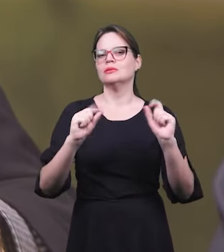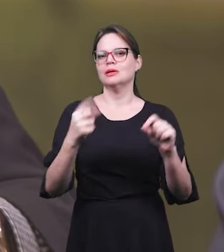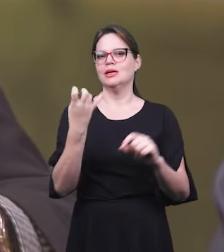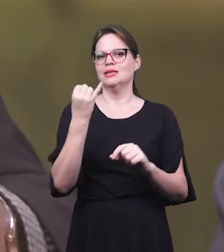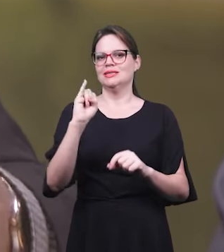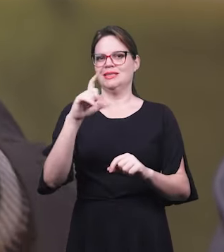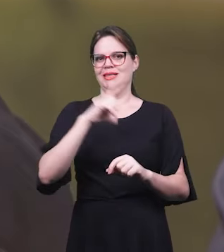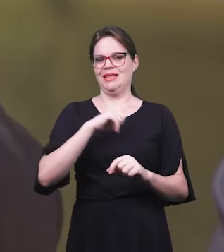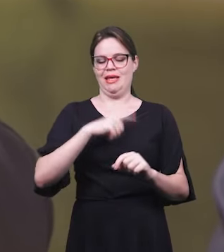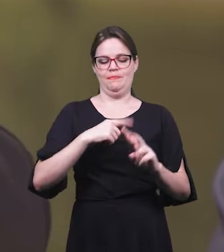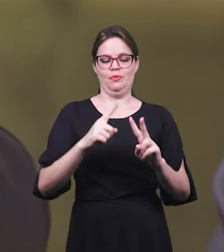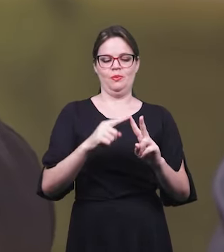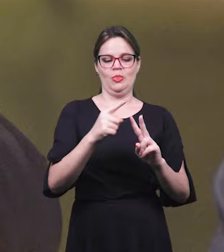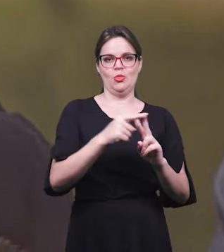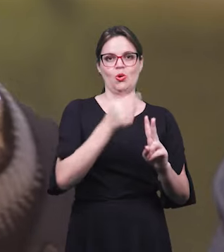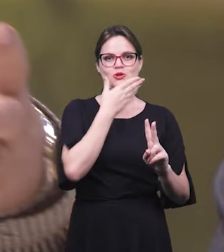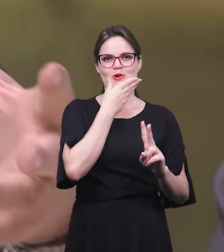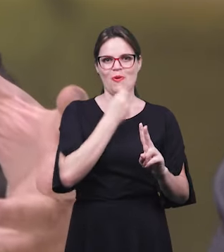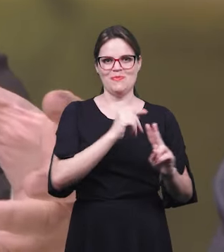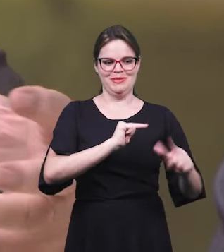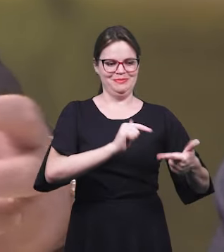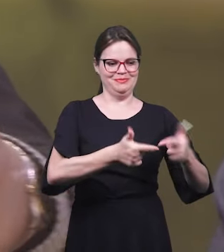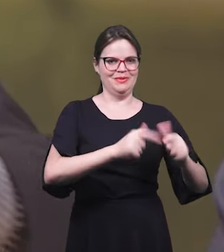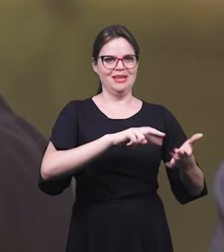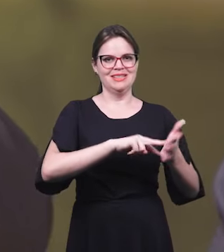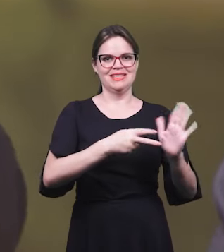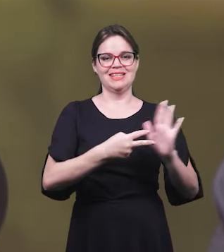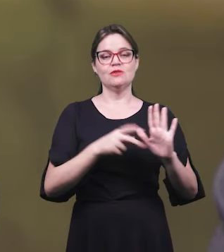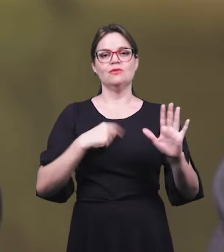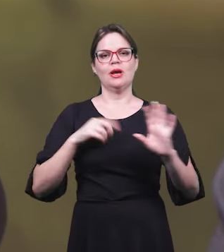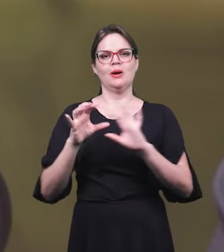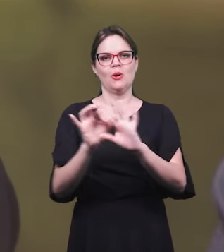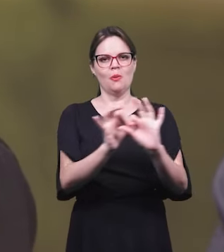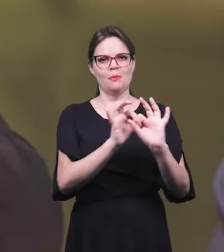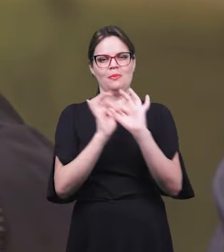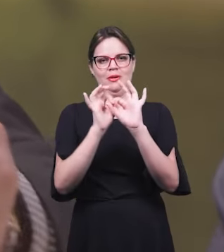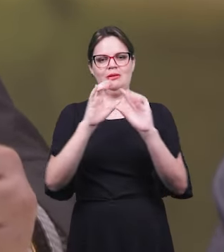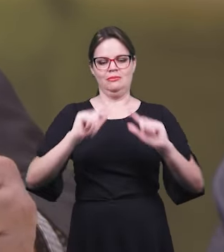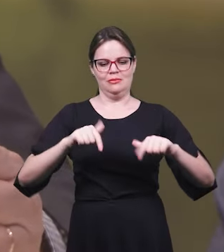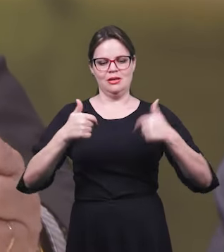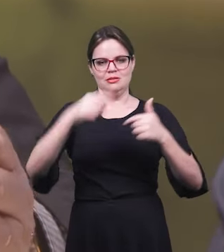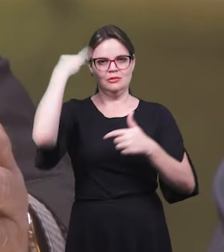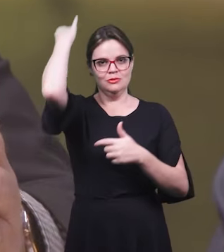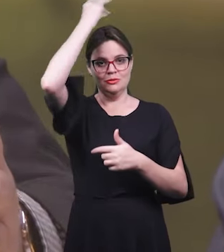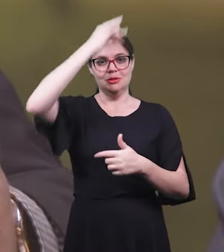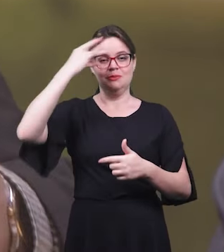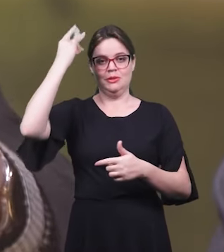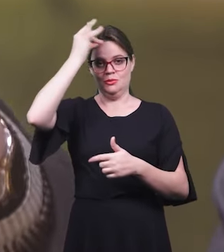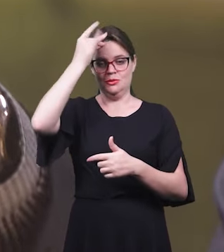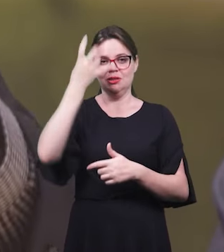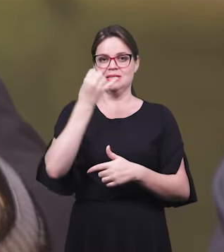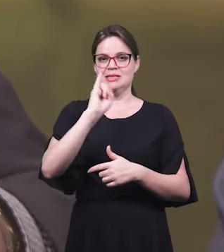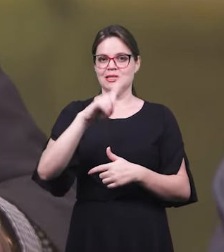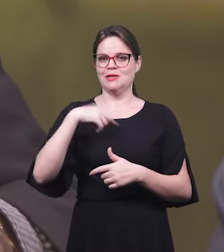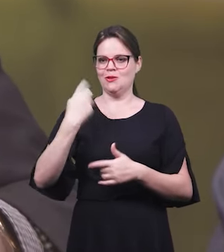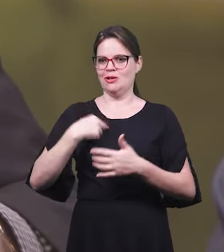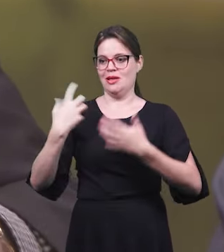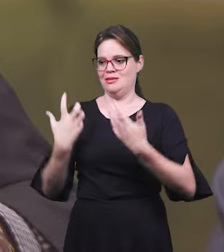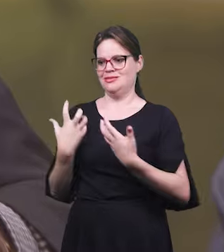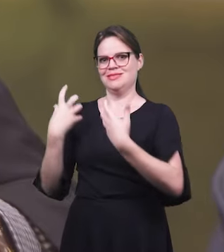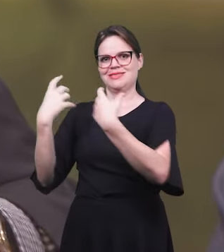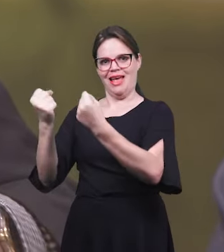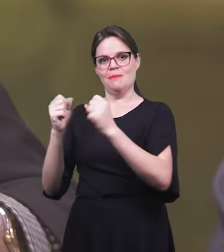bênção do Espírito, os 2 espias falando da comunhão, né, falando da ação do Espírito Santo, então nós